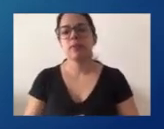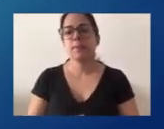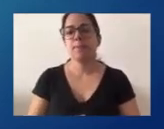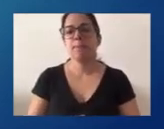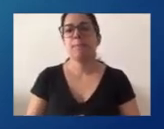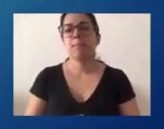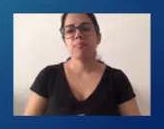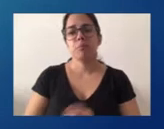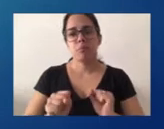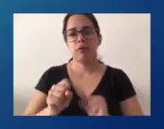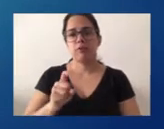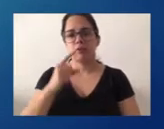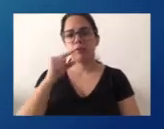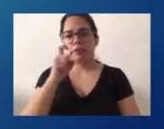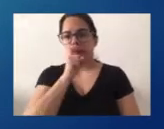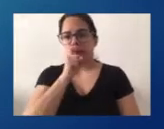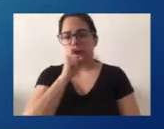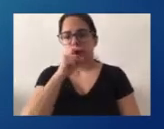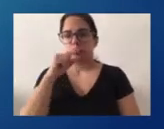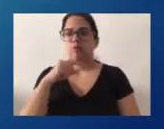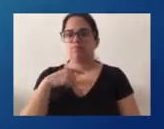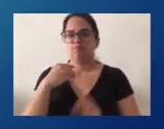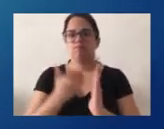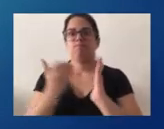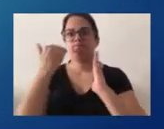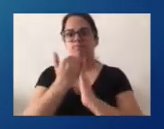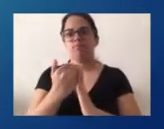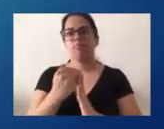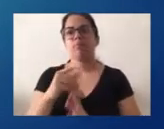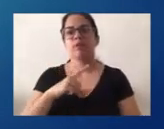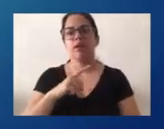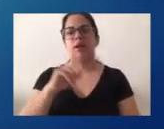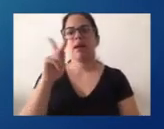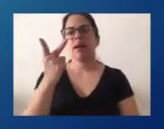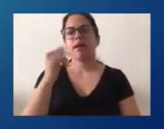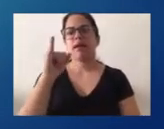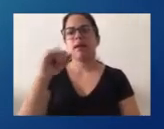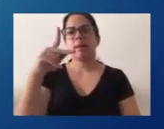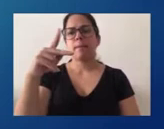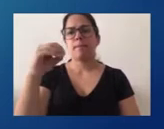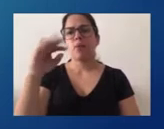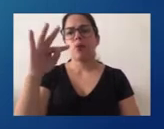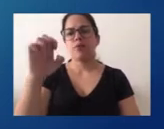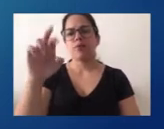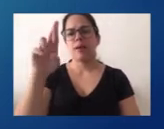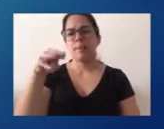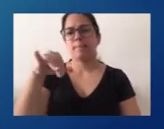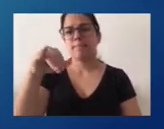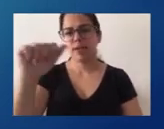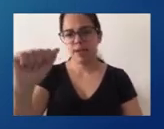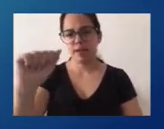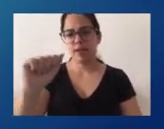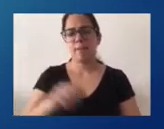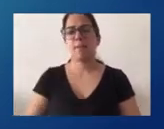sem congelamento ao congelamento. Então, sem congelamento é hipotermia e causadas por congelamento à geladura, né?